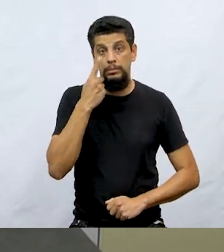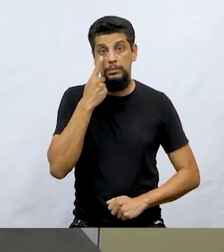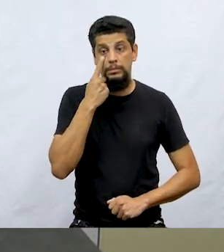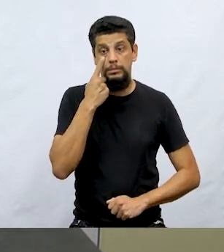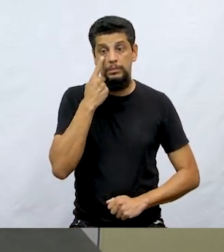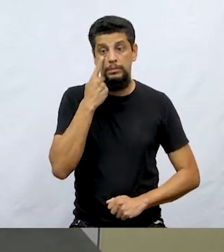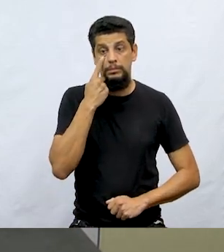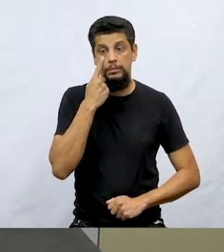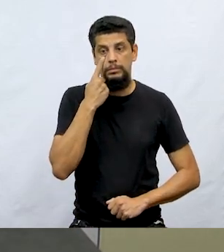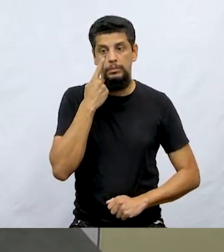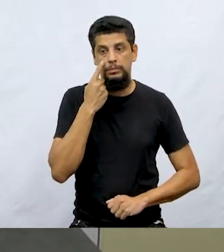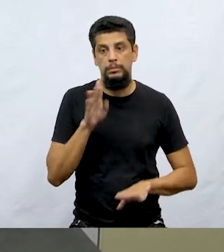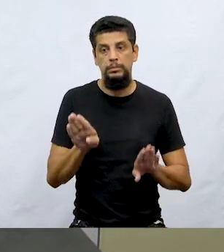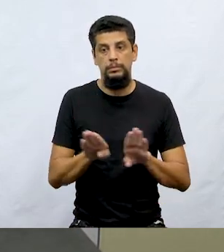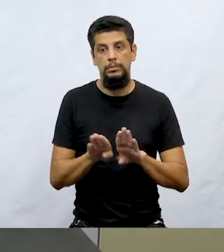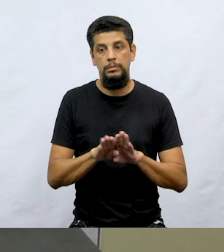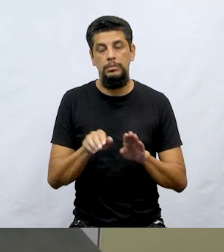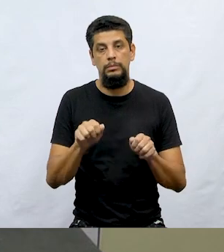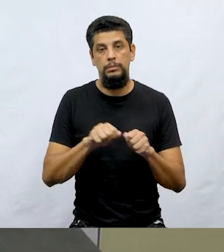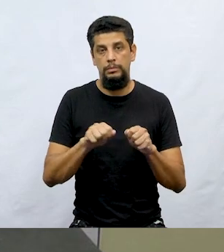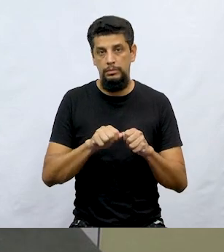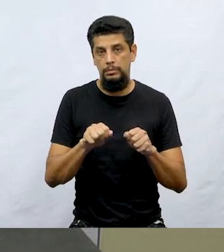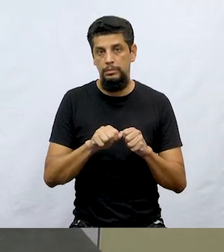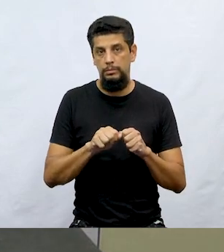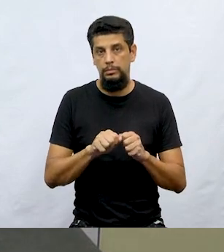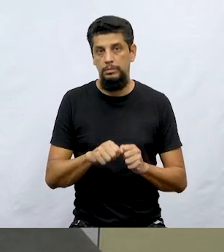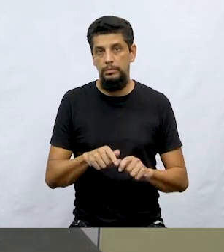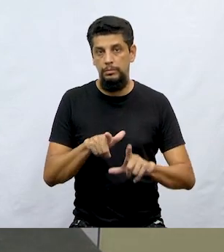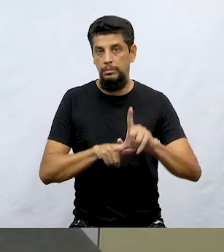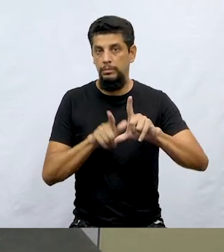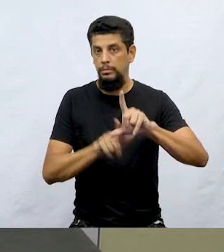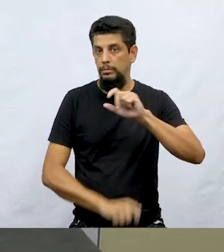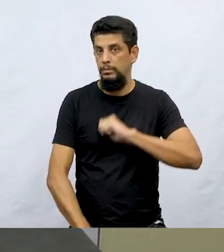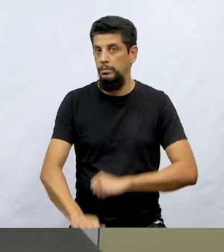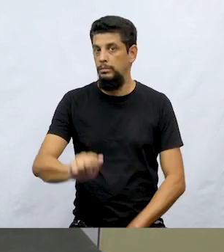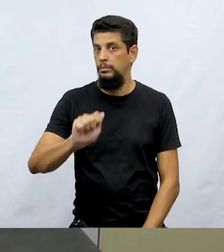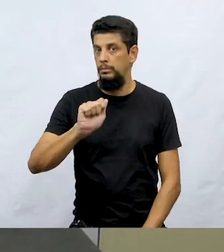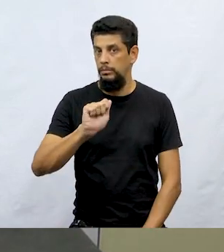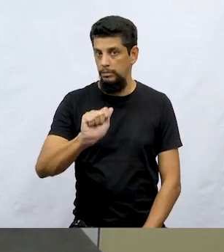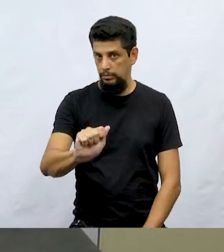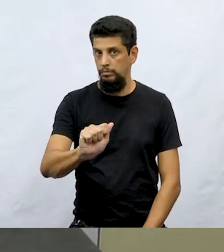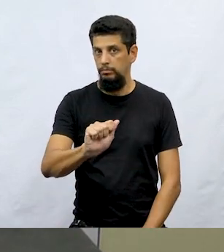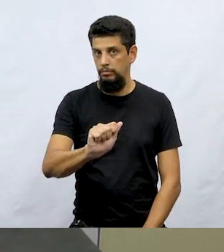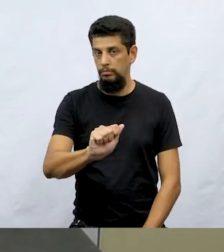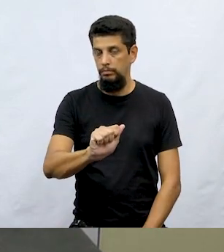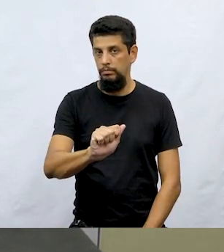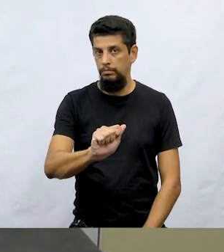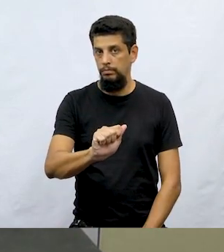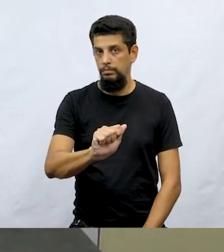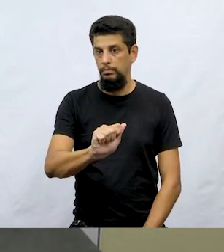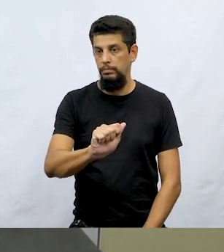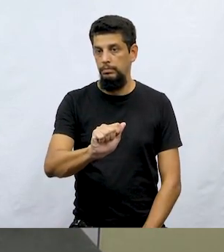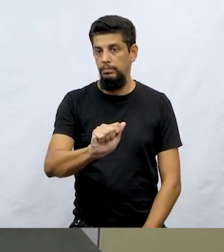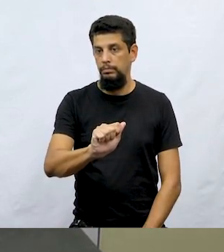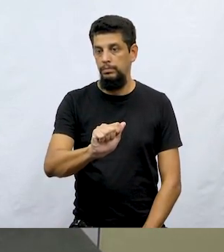Olhem lá. Também fiz aqui. Olhem lá. Letra A.